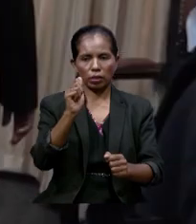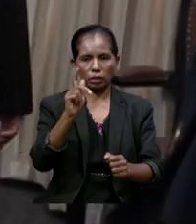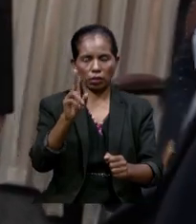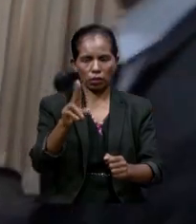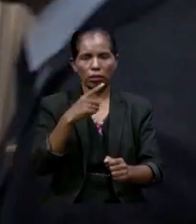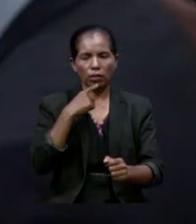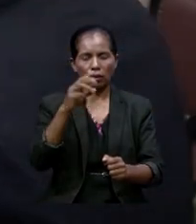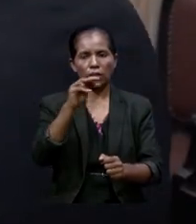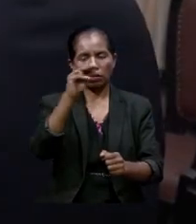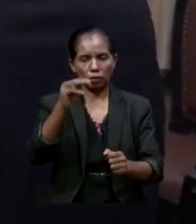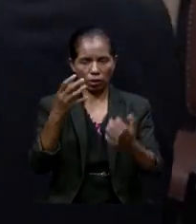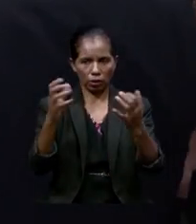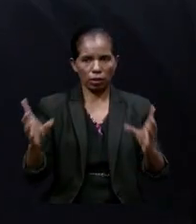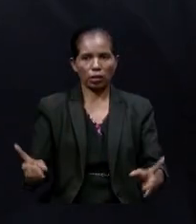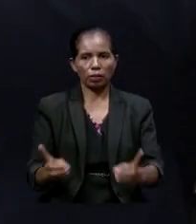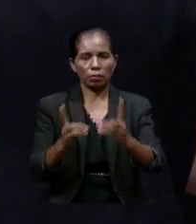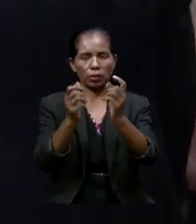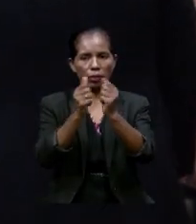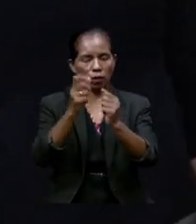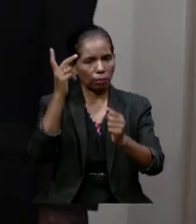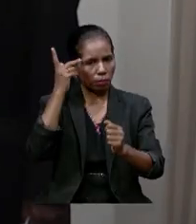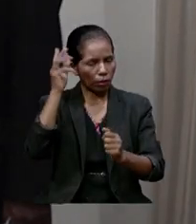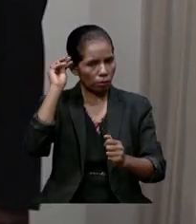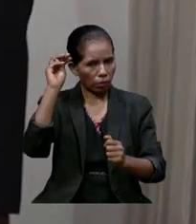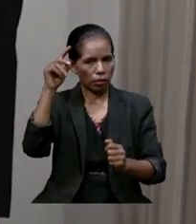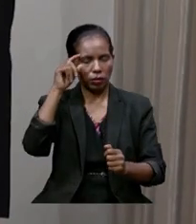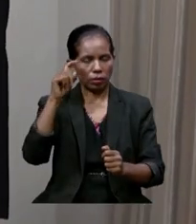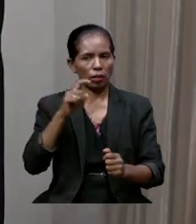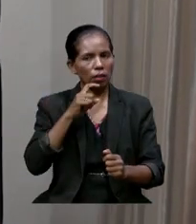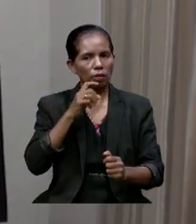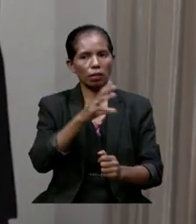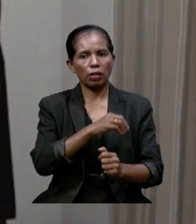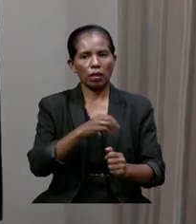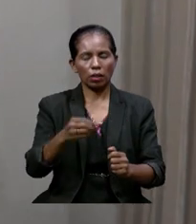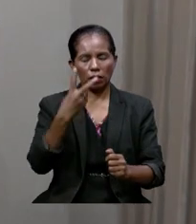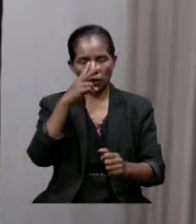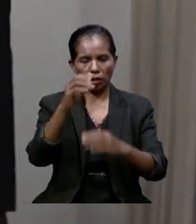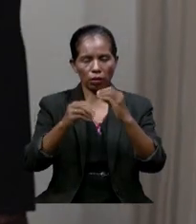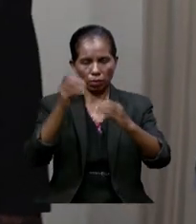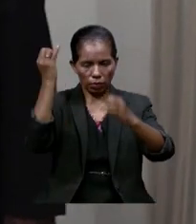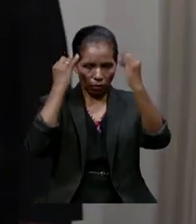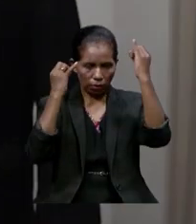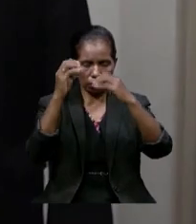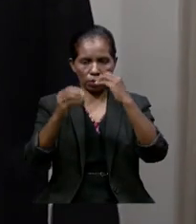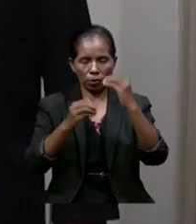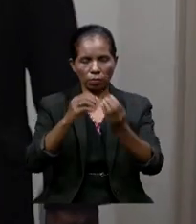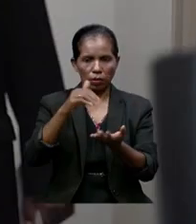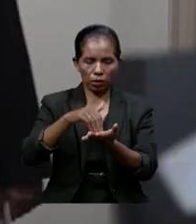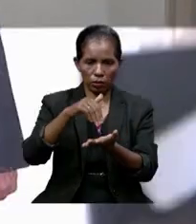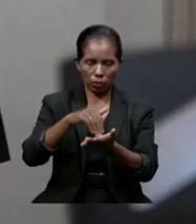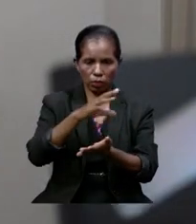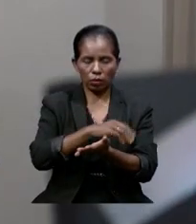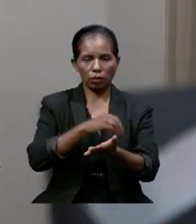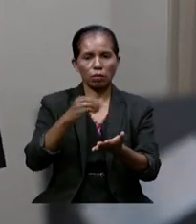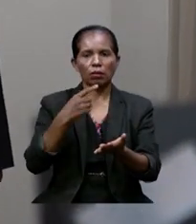Monteiro segunda ne, a sorumalo primeiro ministro Kairala Xanana Guzmão, onde atualiza informação com a estudo viabilidade